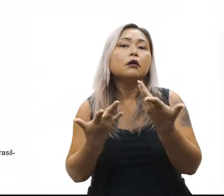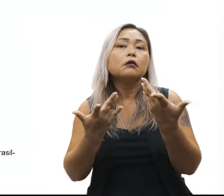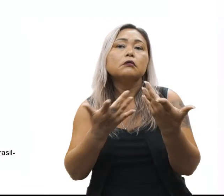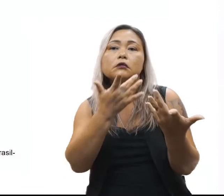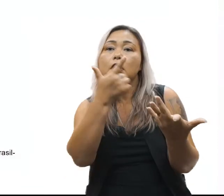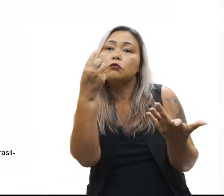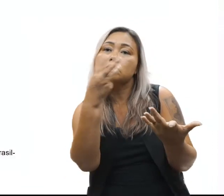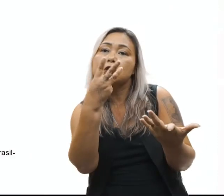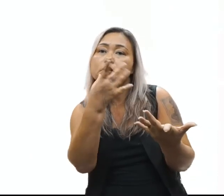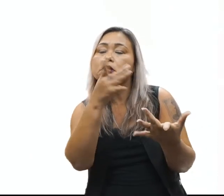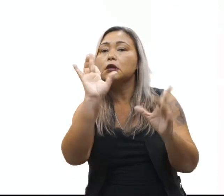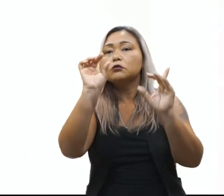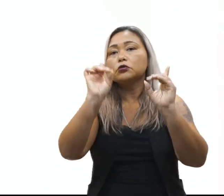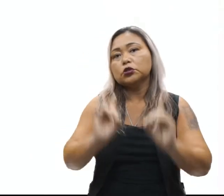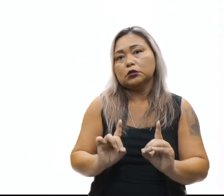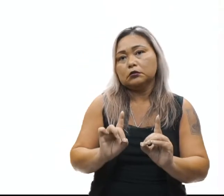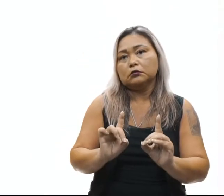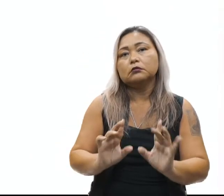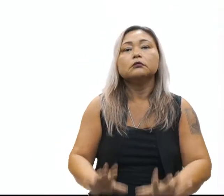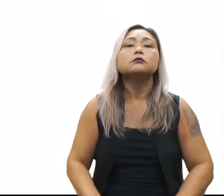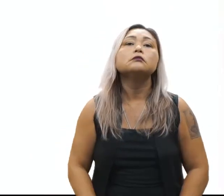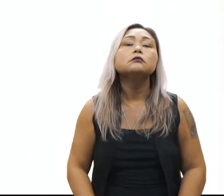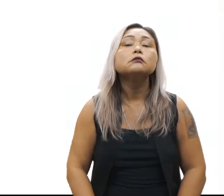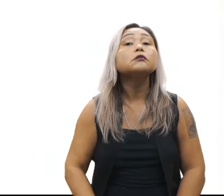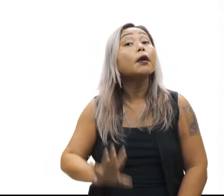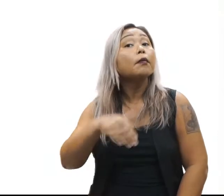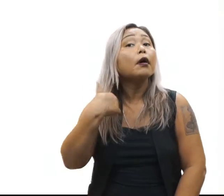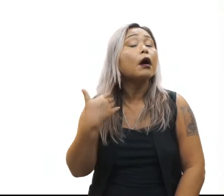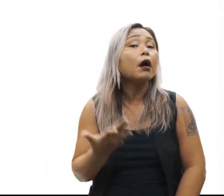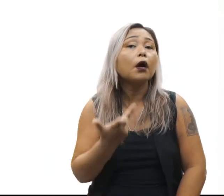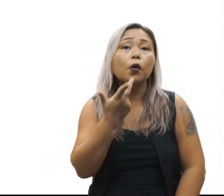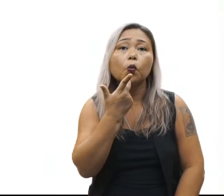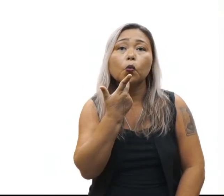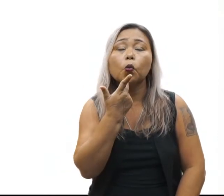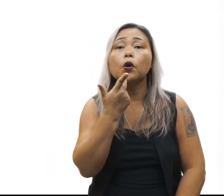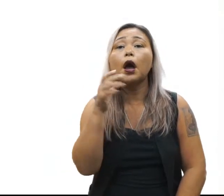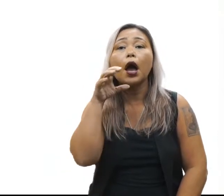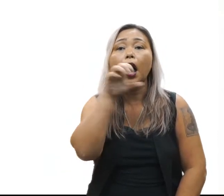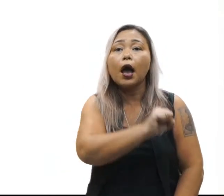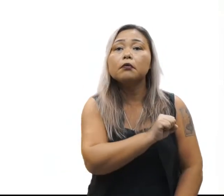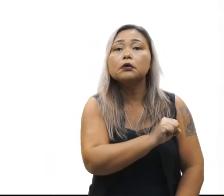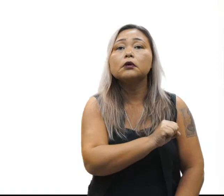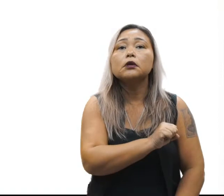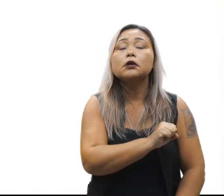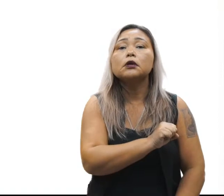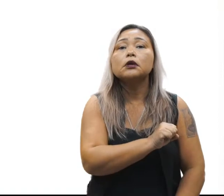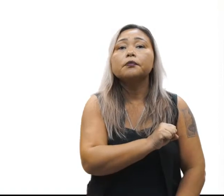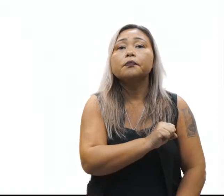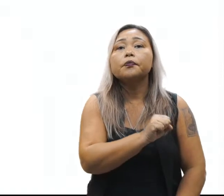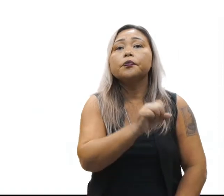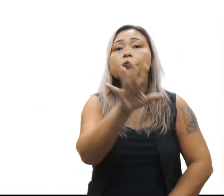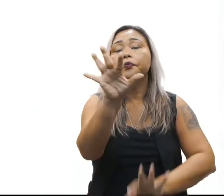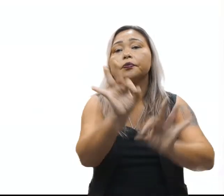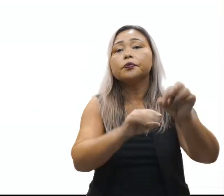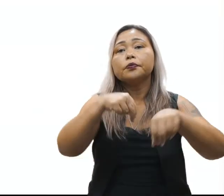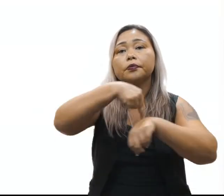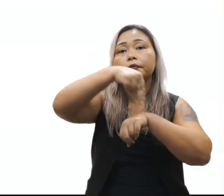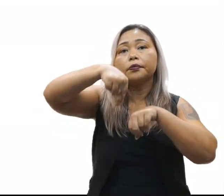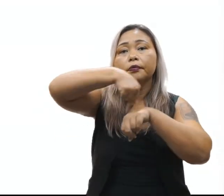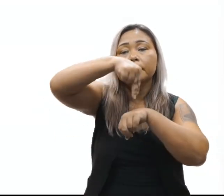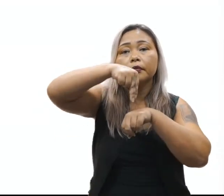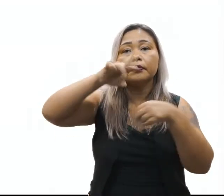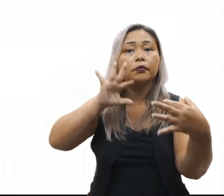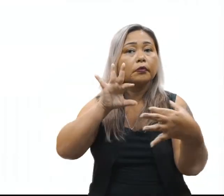direito, certo? Bom, agora a gente vai falar rapidamente aqui sobre a Organização das